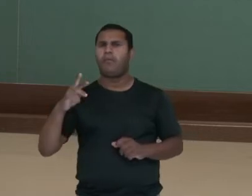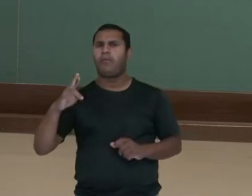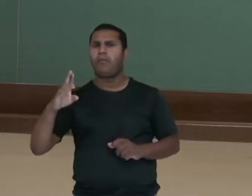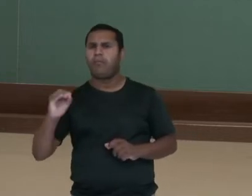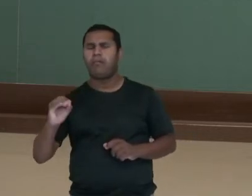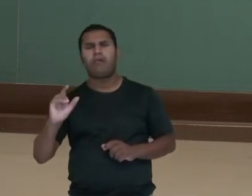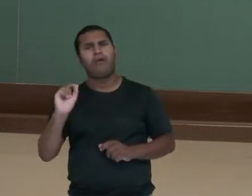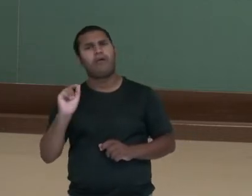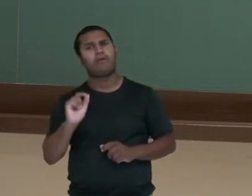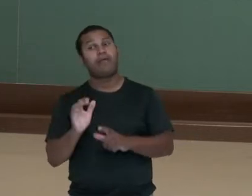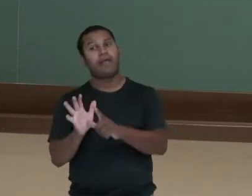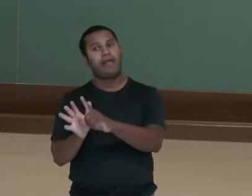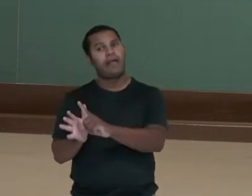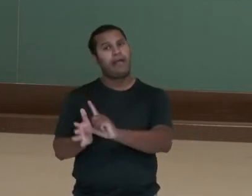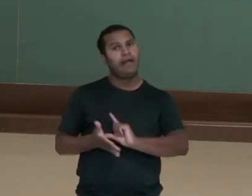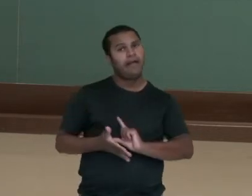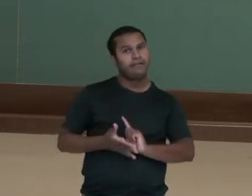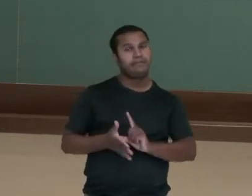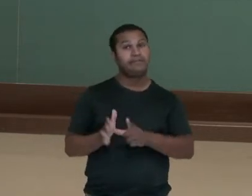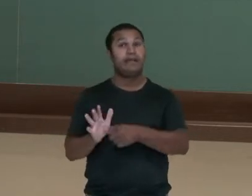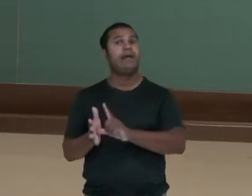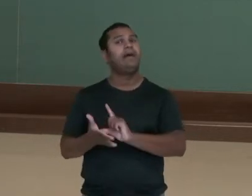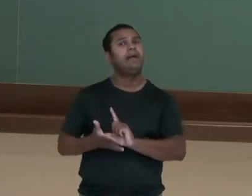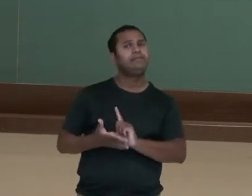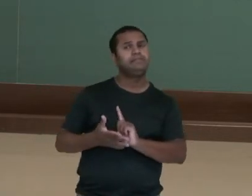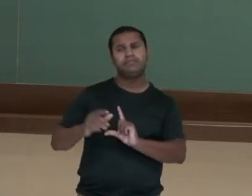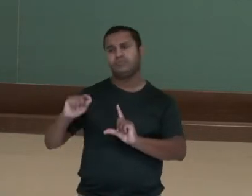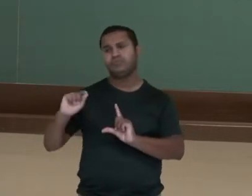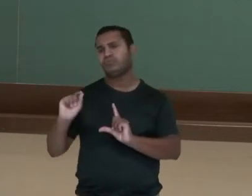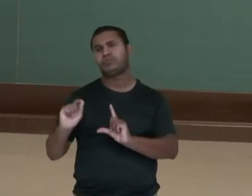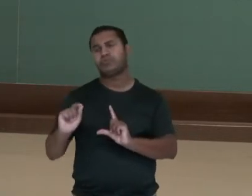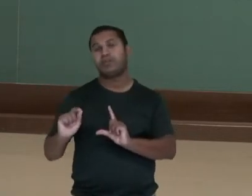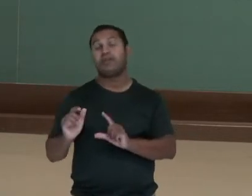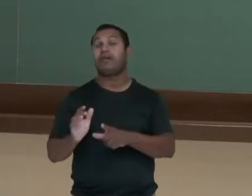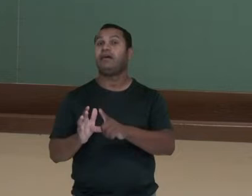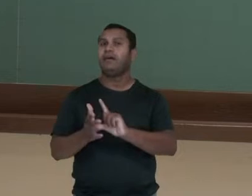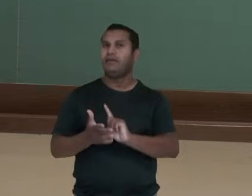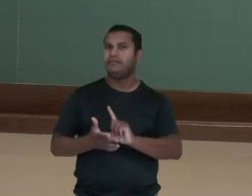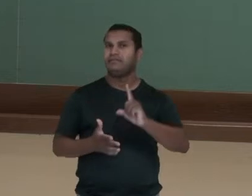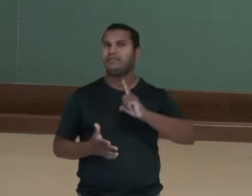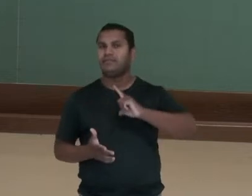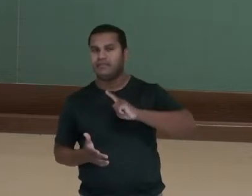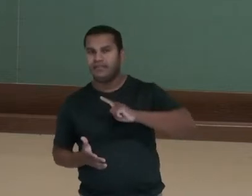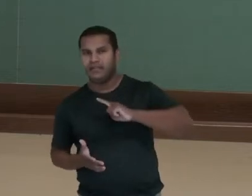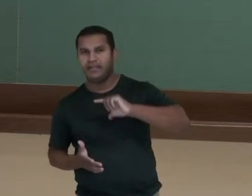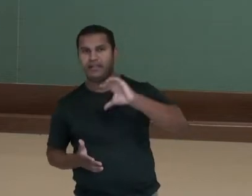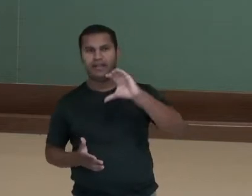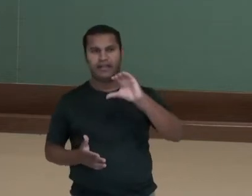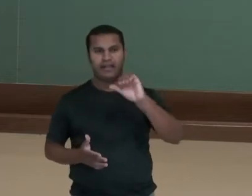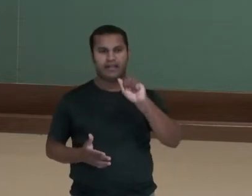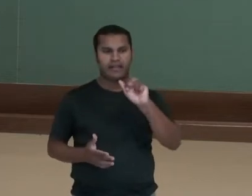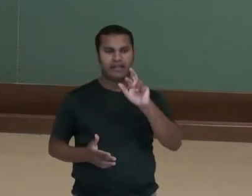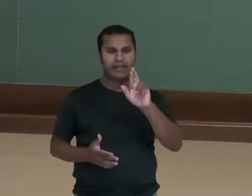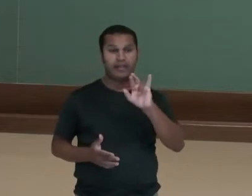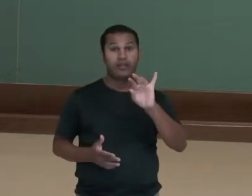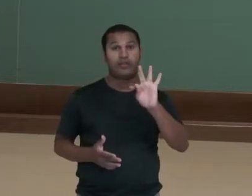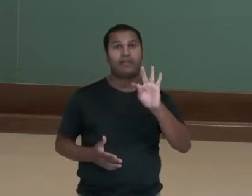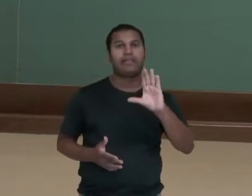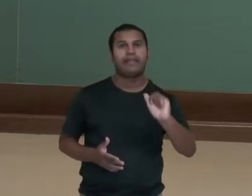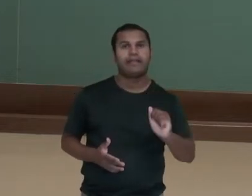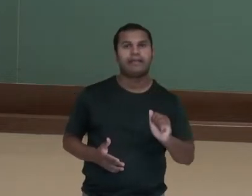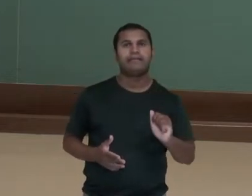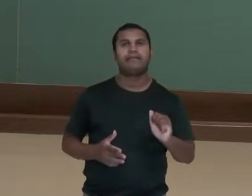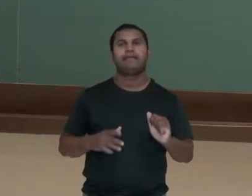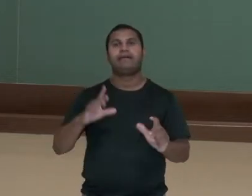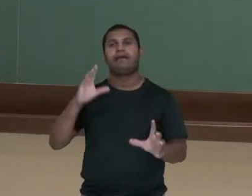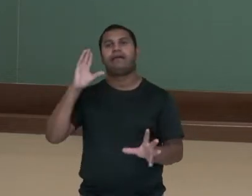Antes do quê? Antes de ter a carioteca. O que é a carioteca? Carioteca é uma membrana onde o material genético é guardado lá